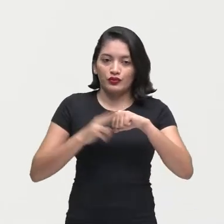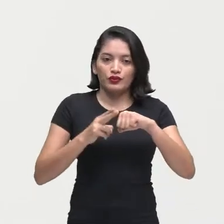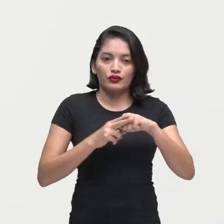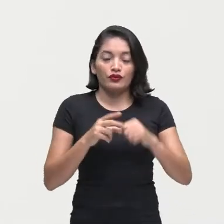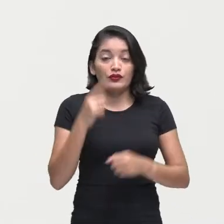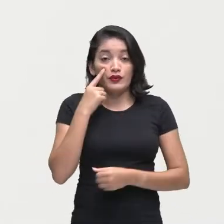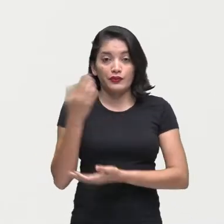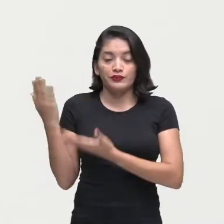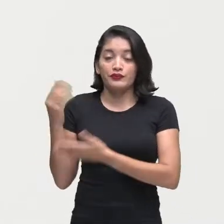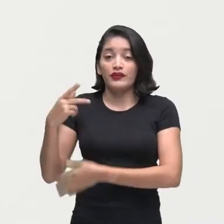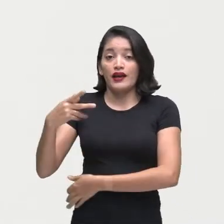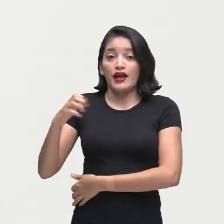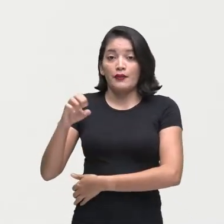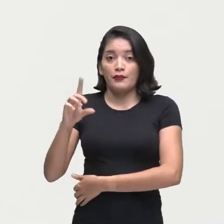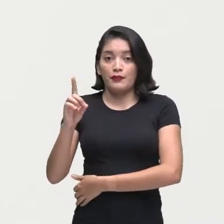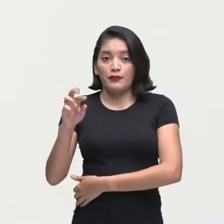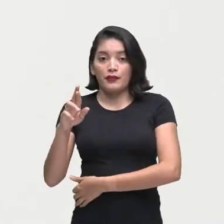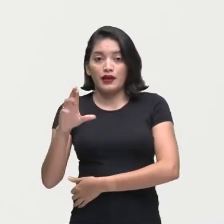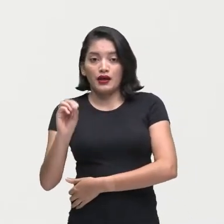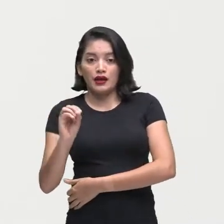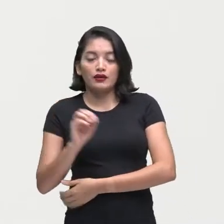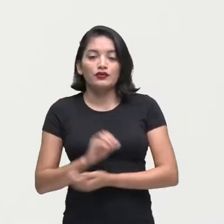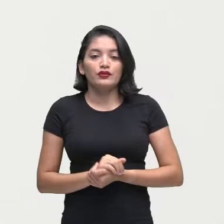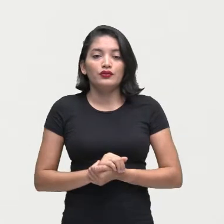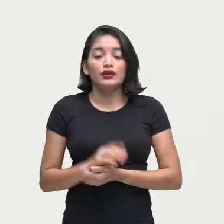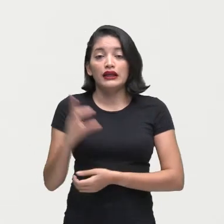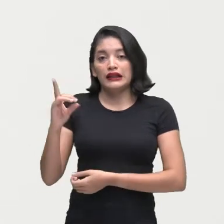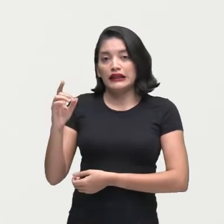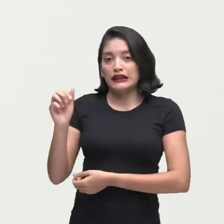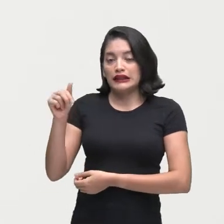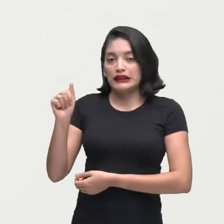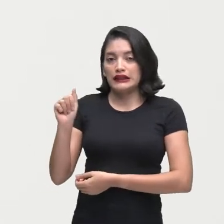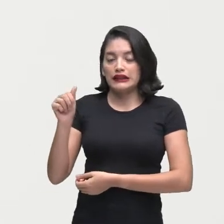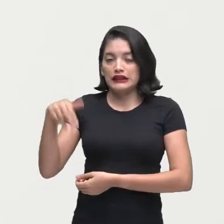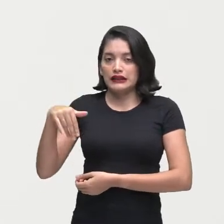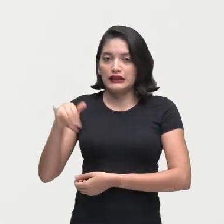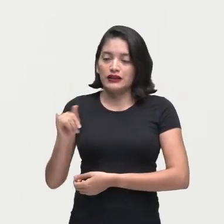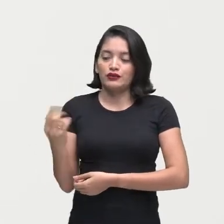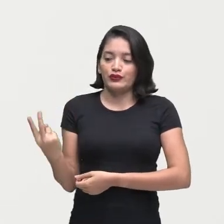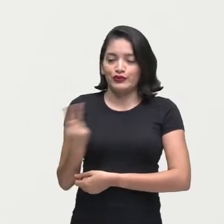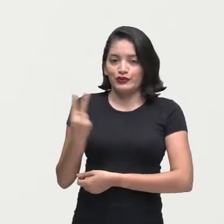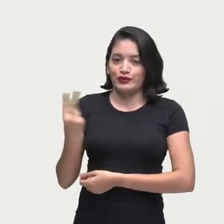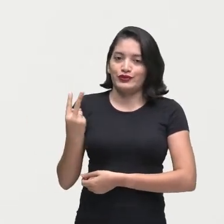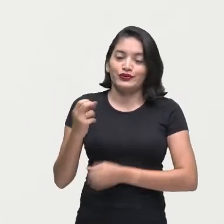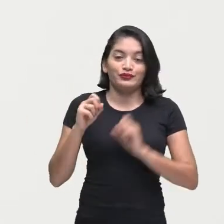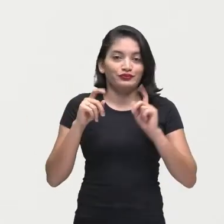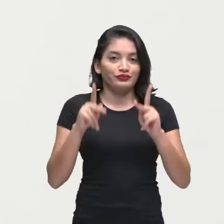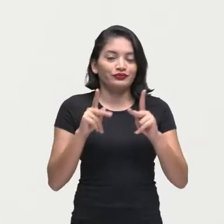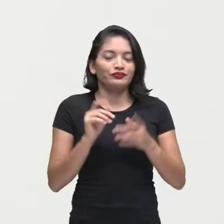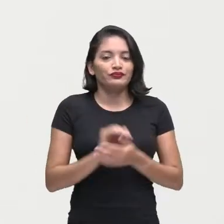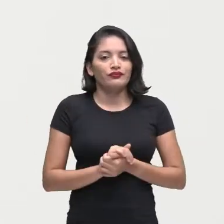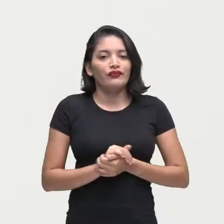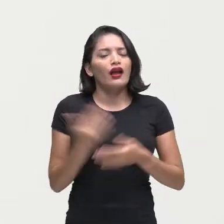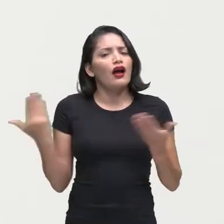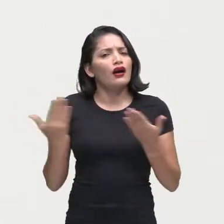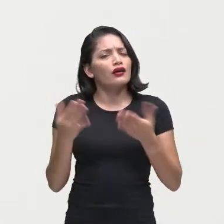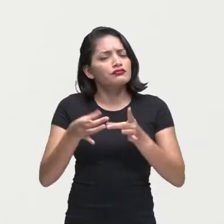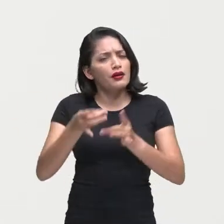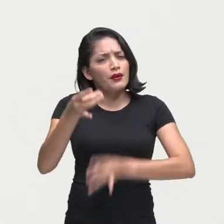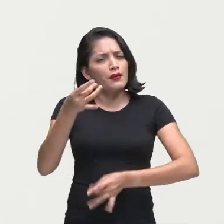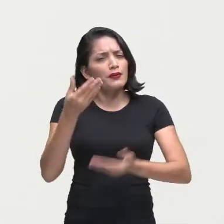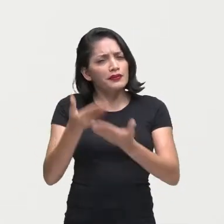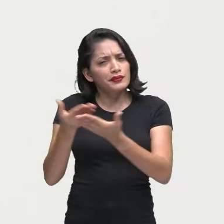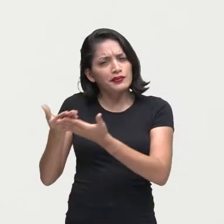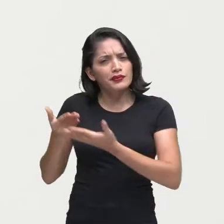Pedro e Danny são são ou estão tudo bem pipo o nós vamos ver um pouquinho mais agora vou